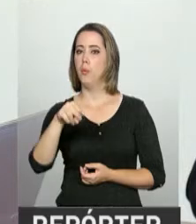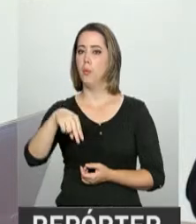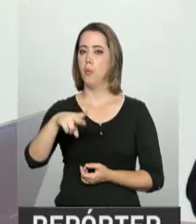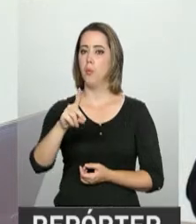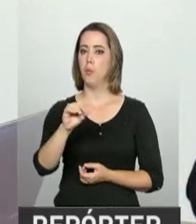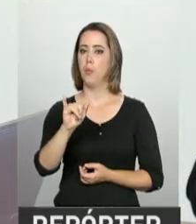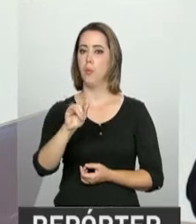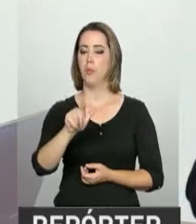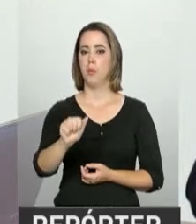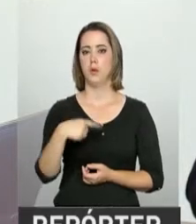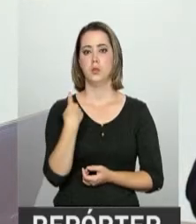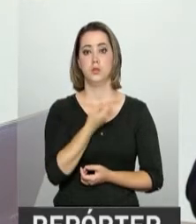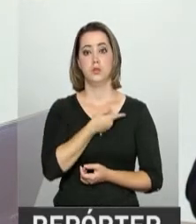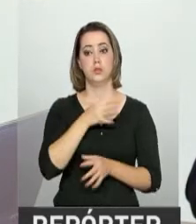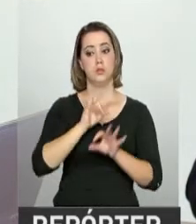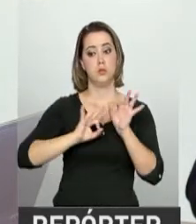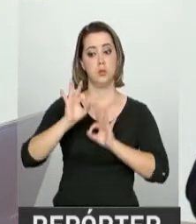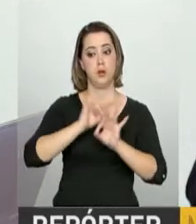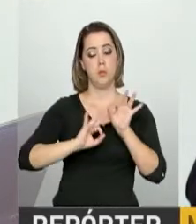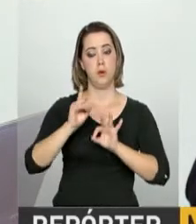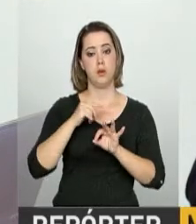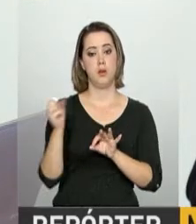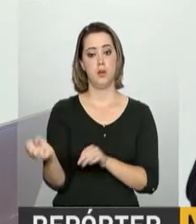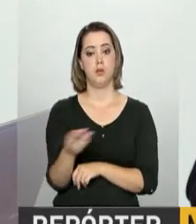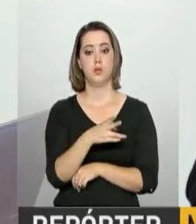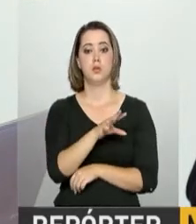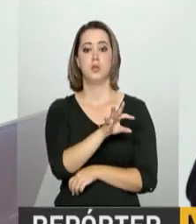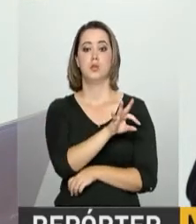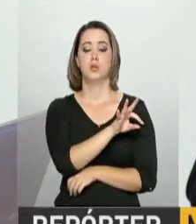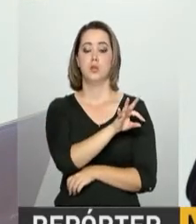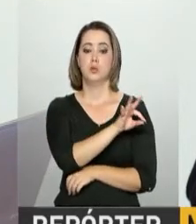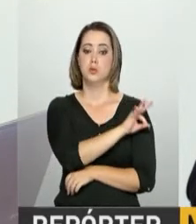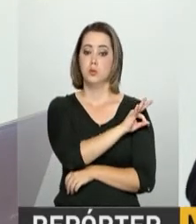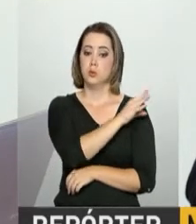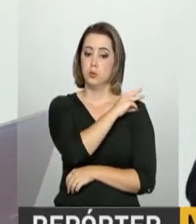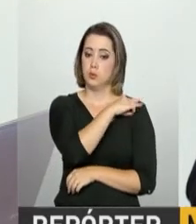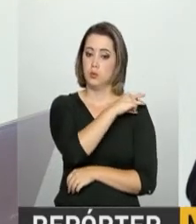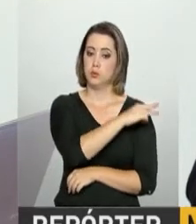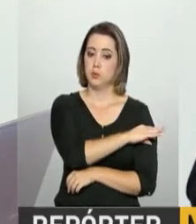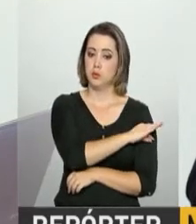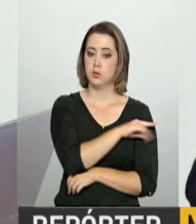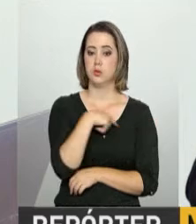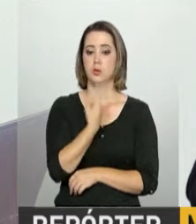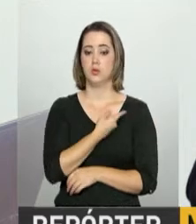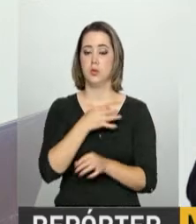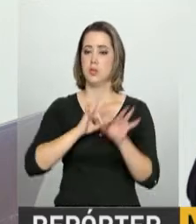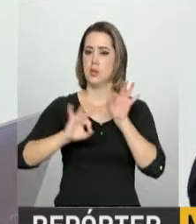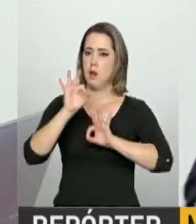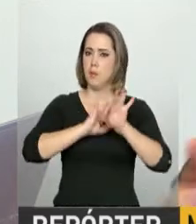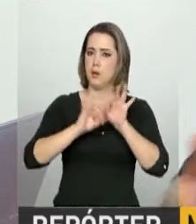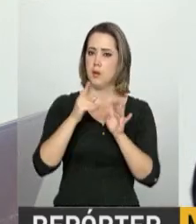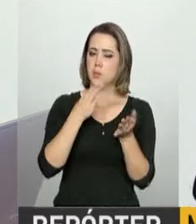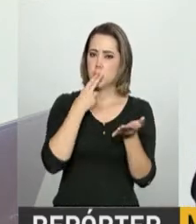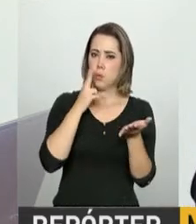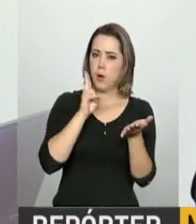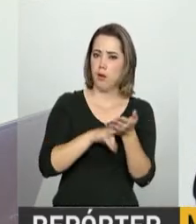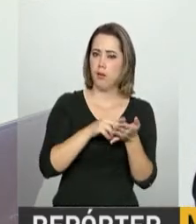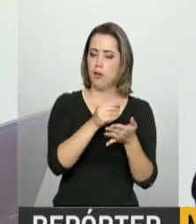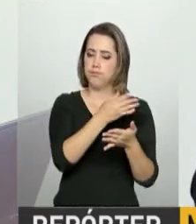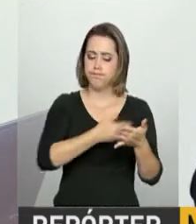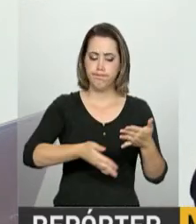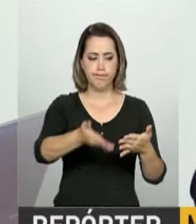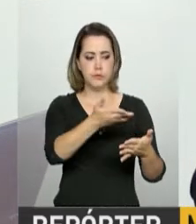nós ficamos elaborar uma carta é proposta uma carta consulta proposta para o banco mundial começa a estrada